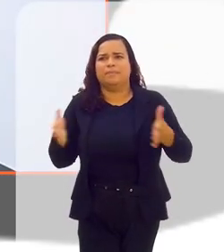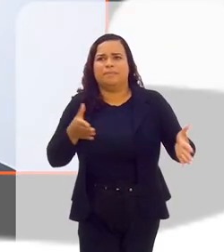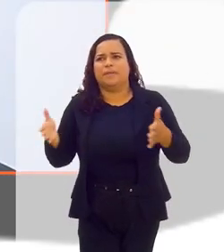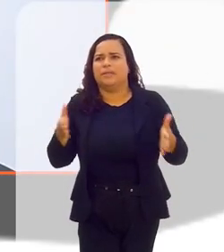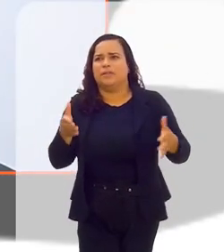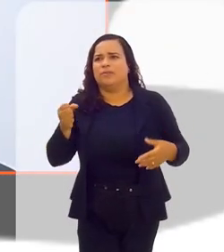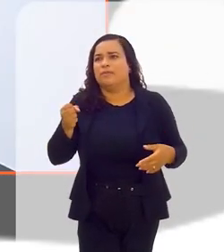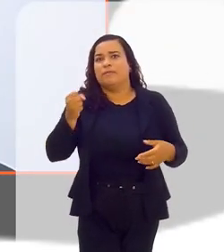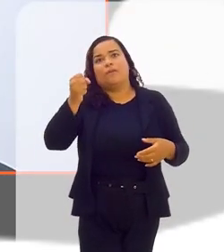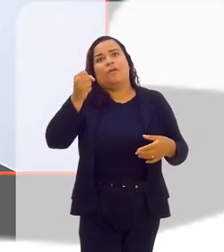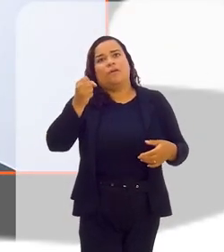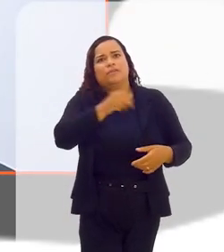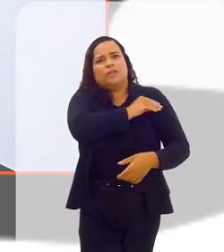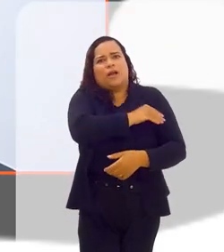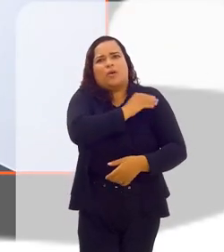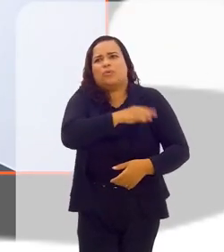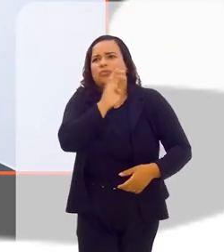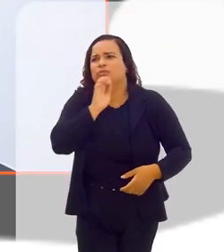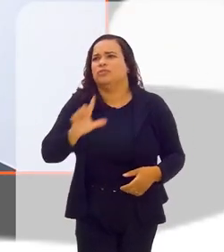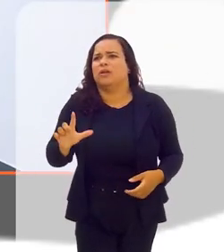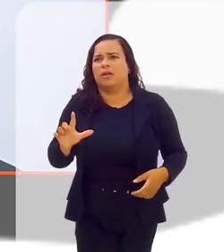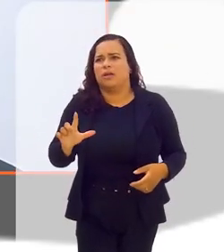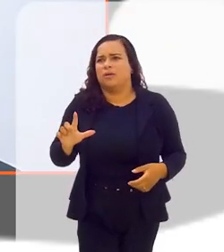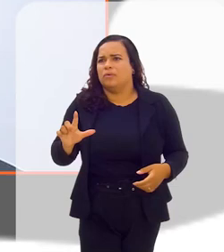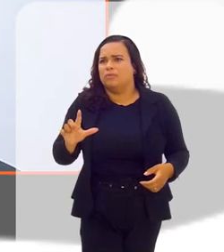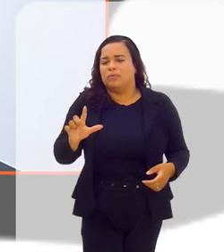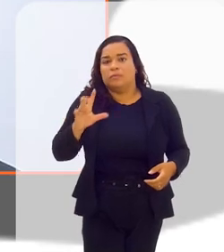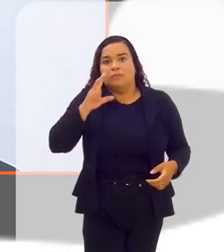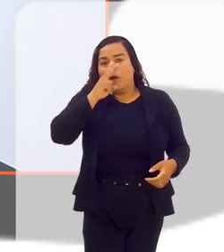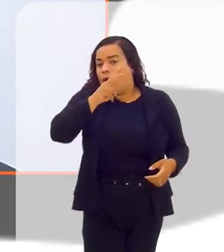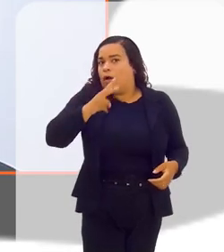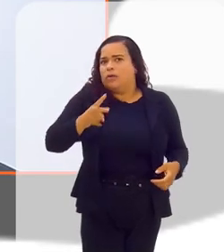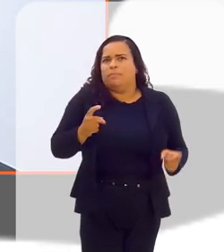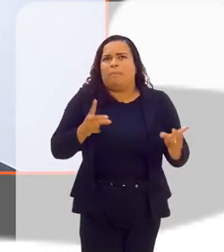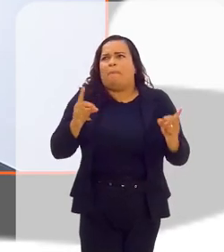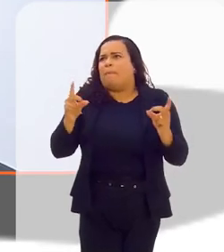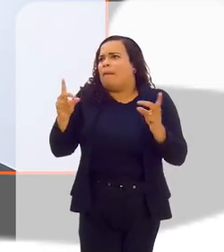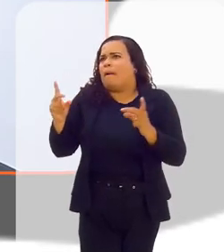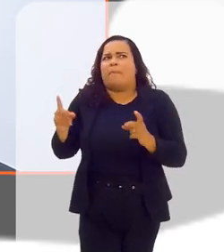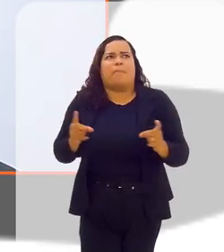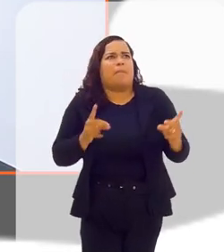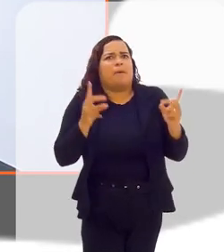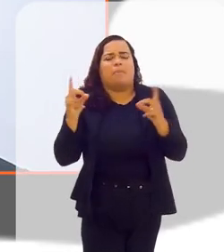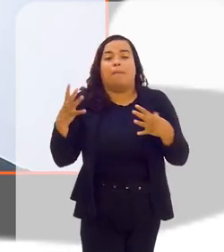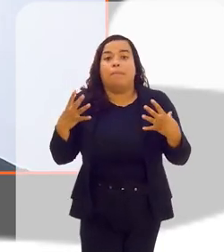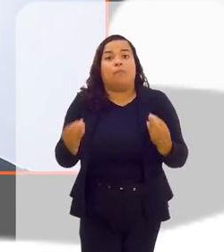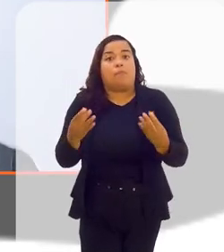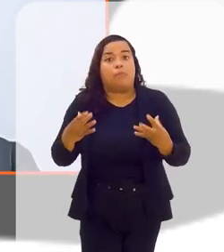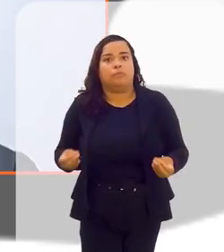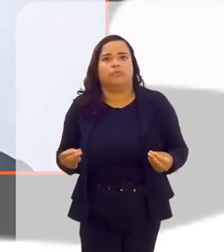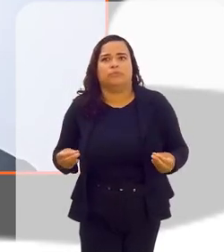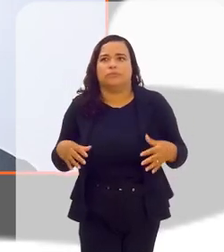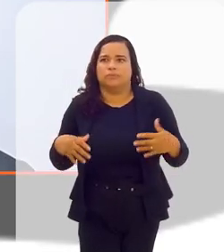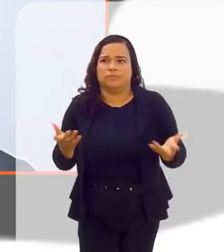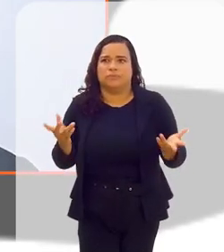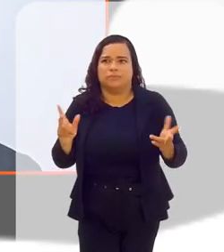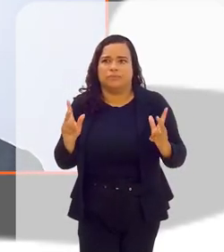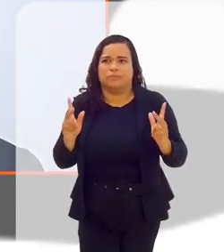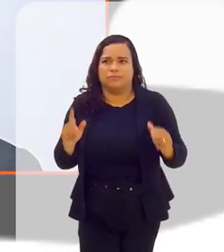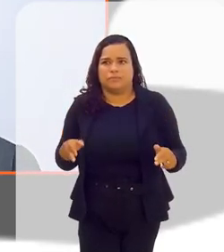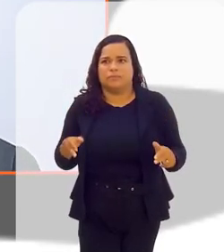coisa surreal que a gente vendeu de álcool em gel. Foi uma coisa assim incrível, e a gente aconteceu o seguinte: do mesmo